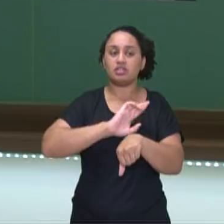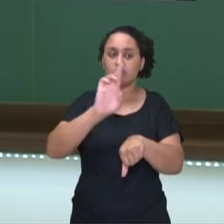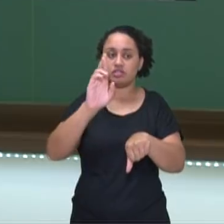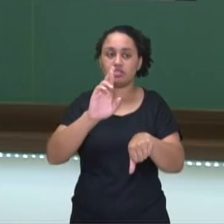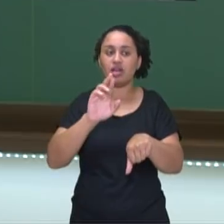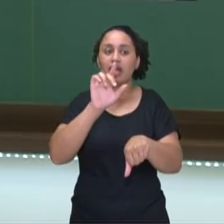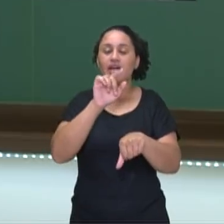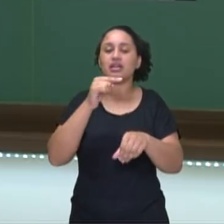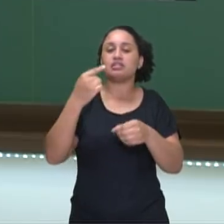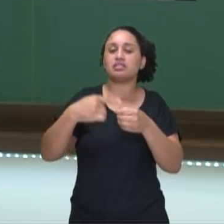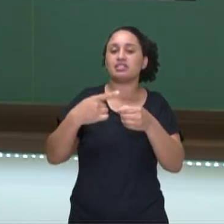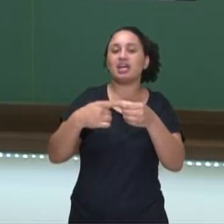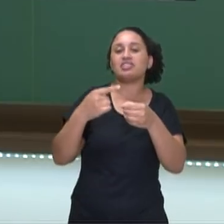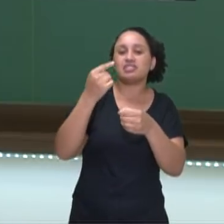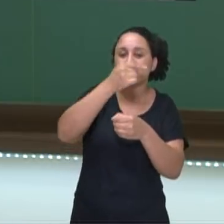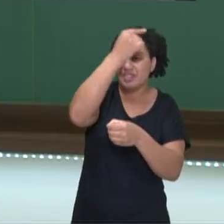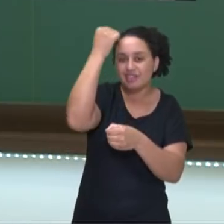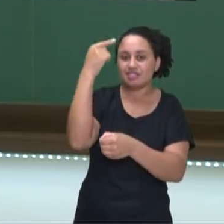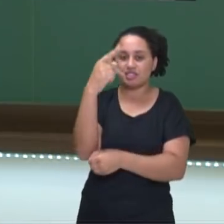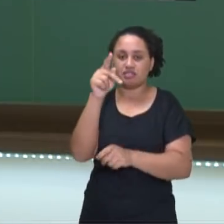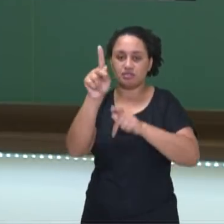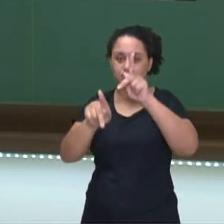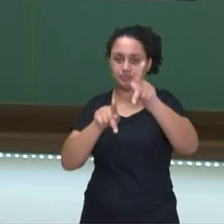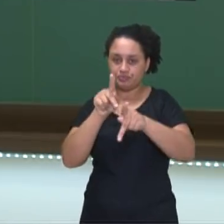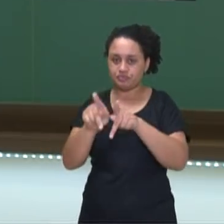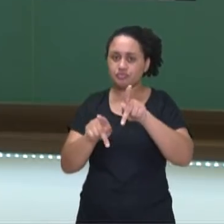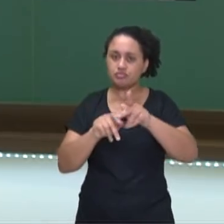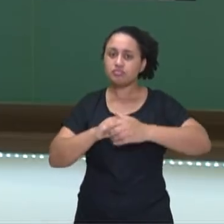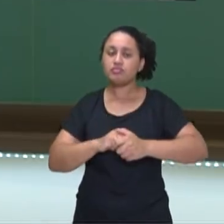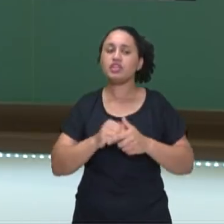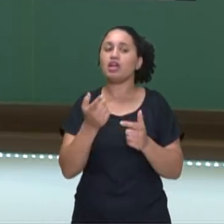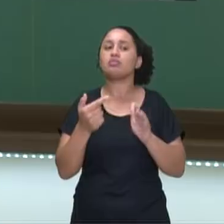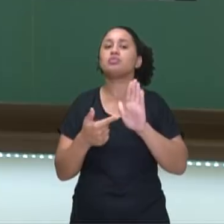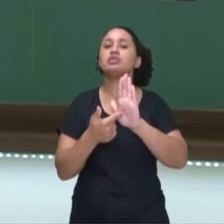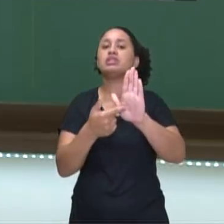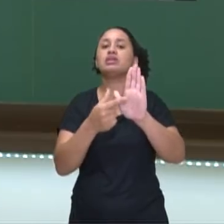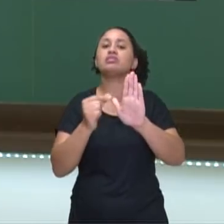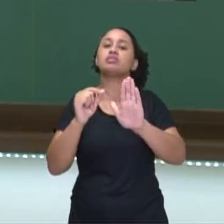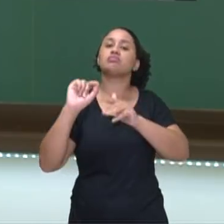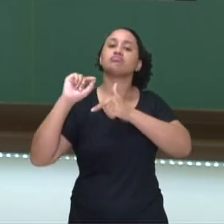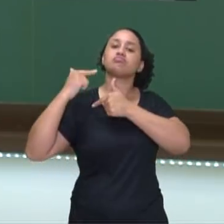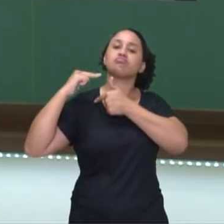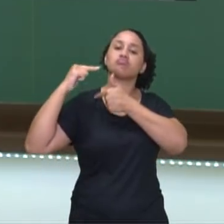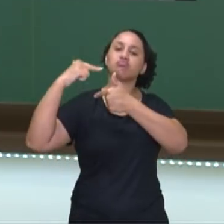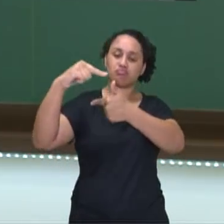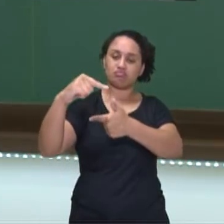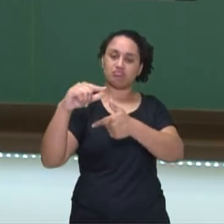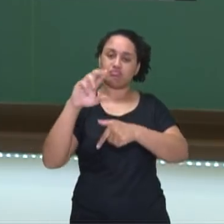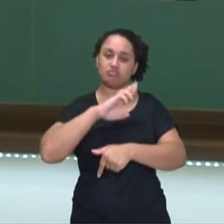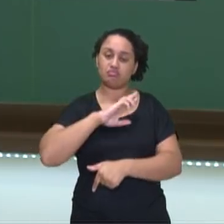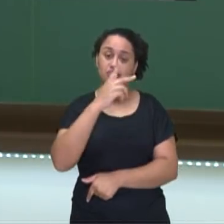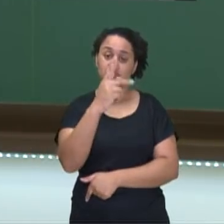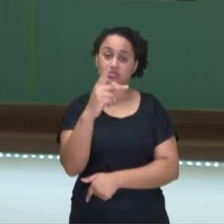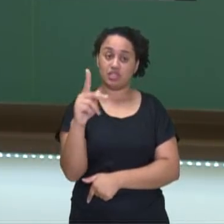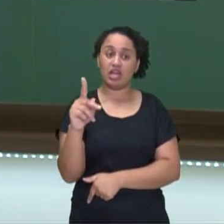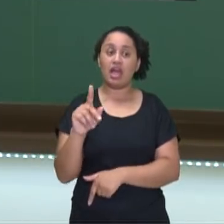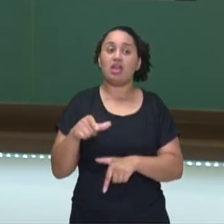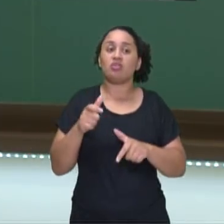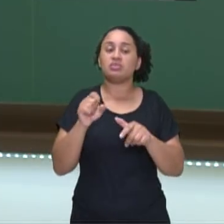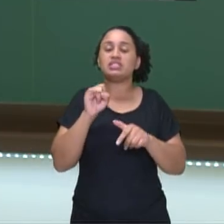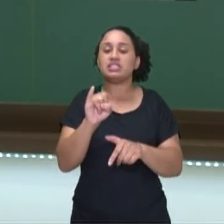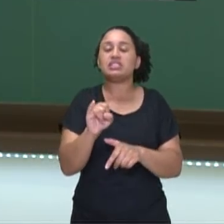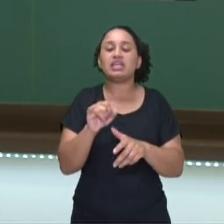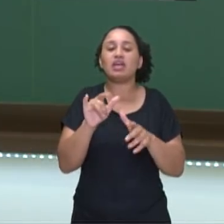cidade sagrada dos iorubás. Ela é apontada na tradição religiosa iorubá como o umbigo